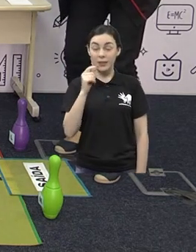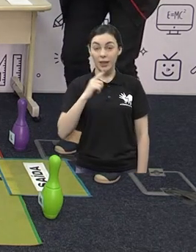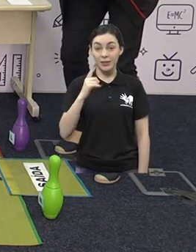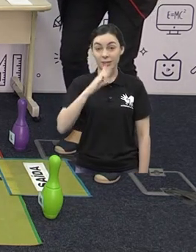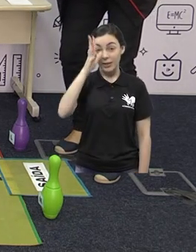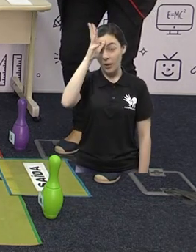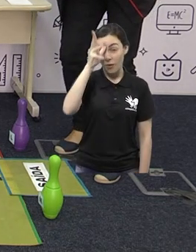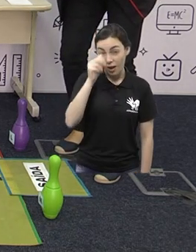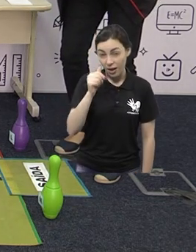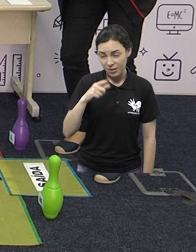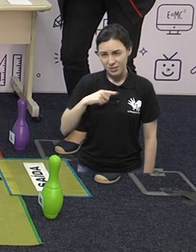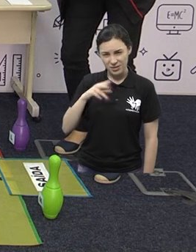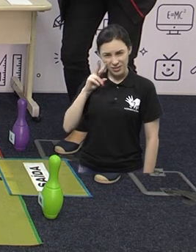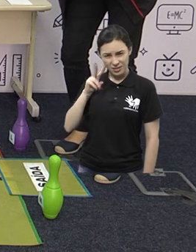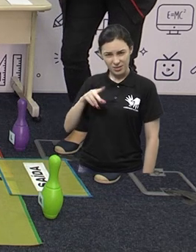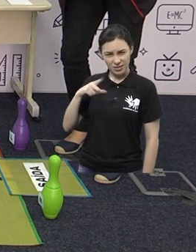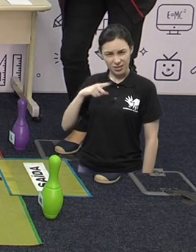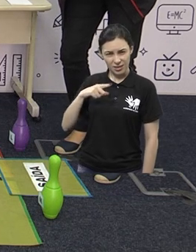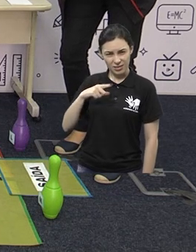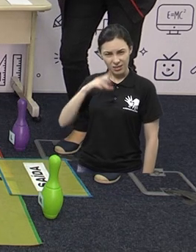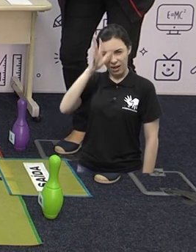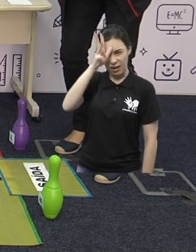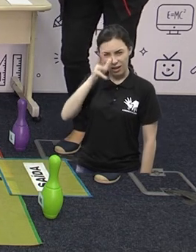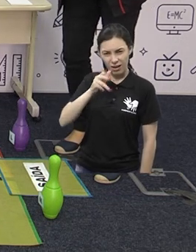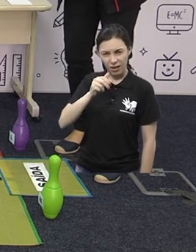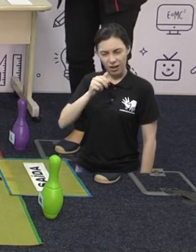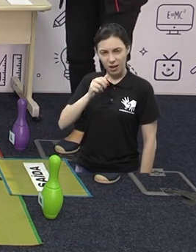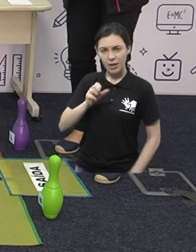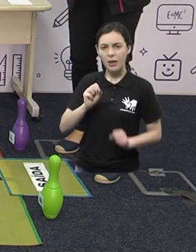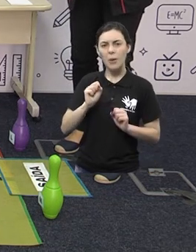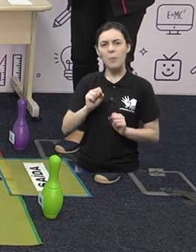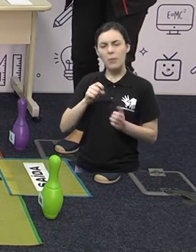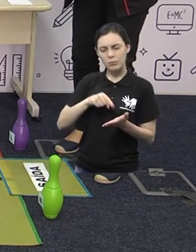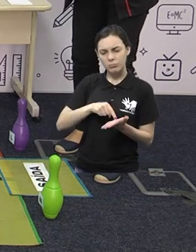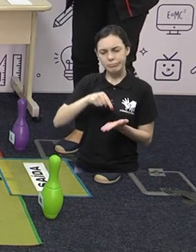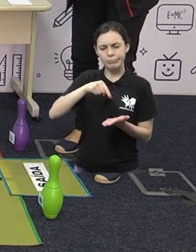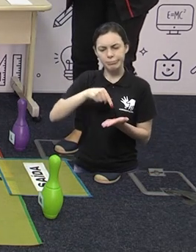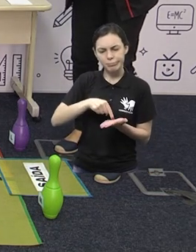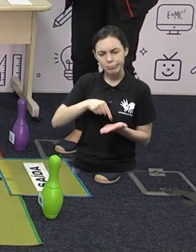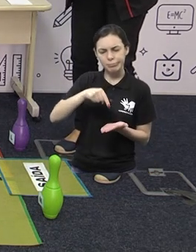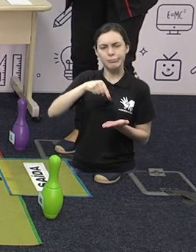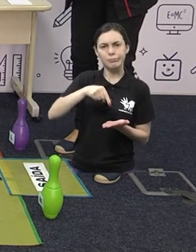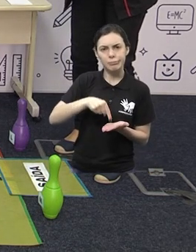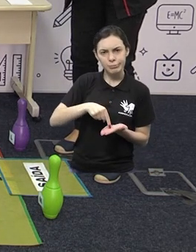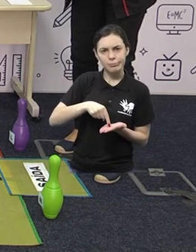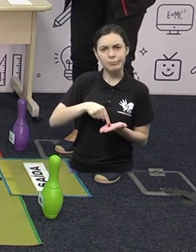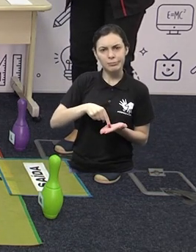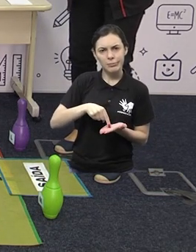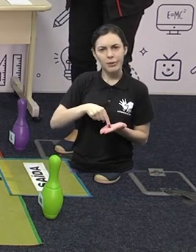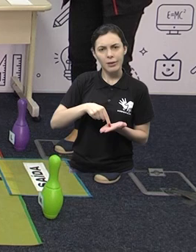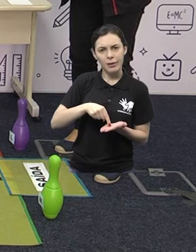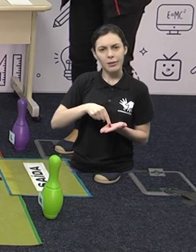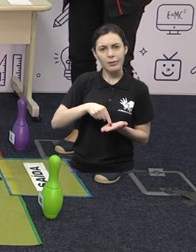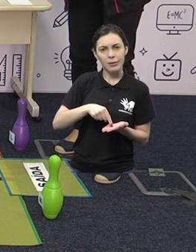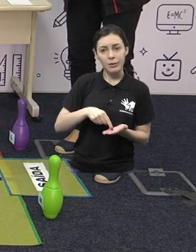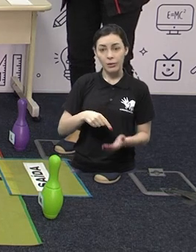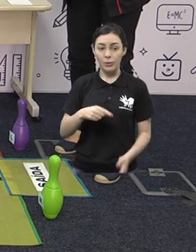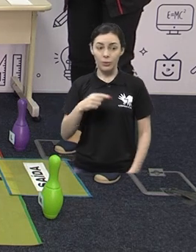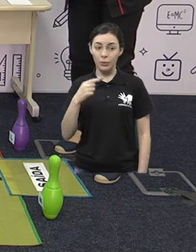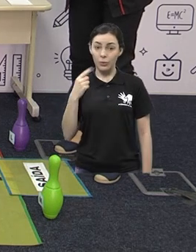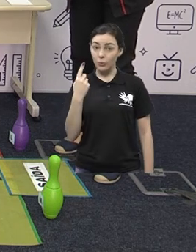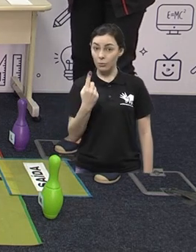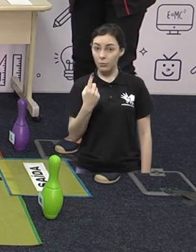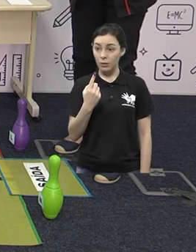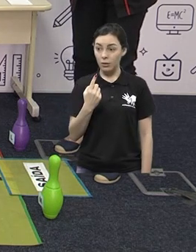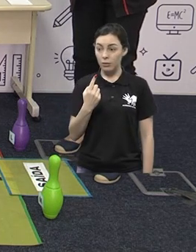Quando a gente chegar na galinha, vocês viram que tem uma galinha ali? Eu posso pular. É, eu também. Eu posso pular uma